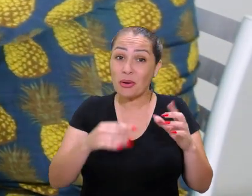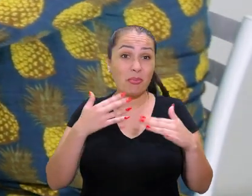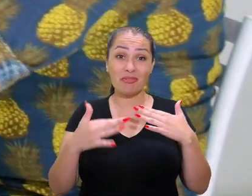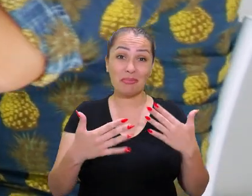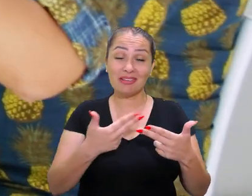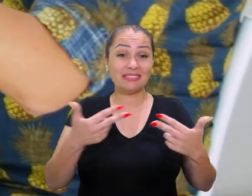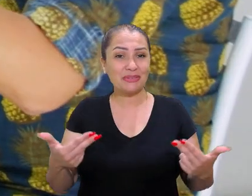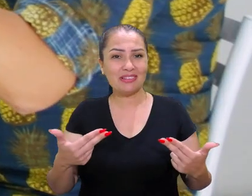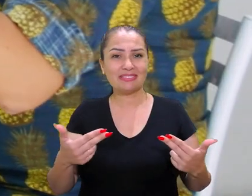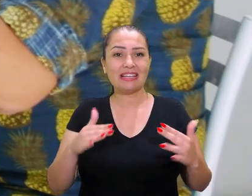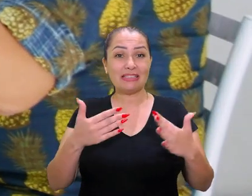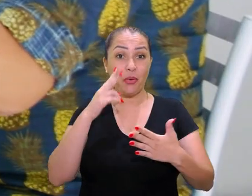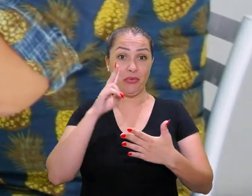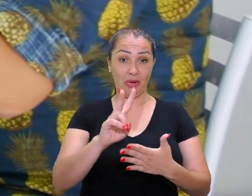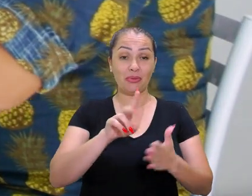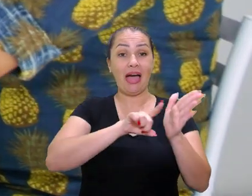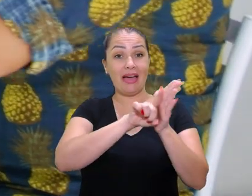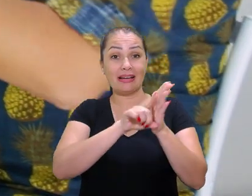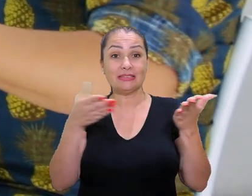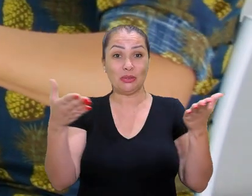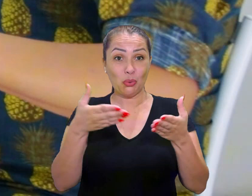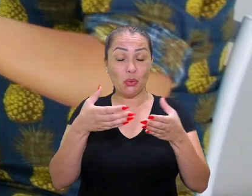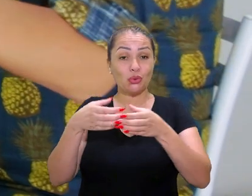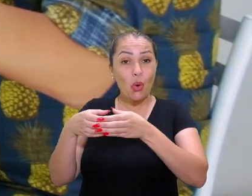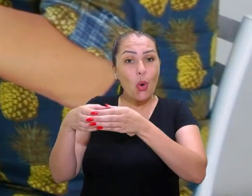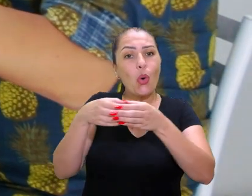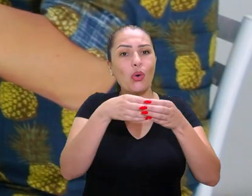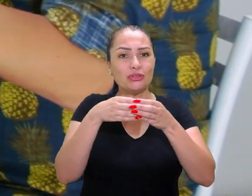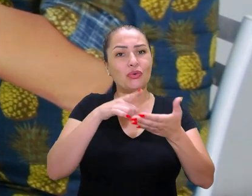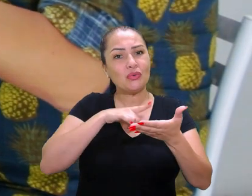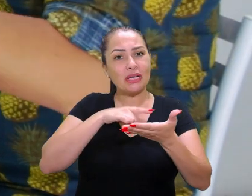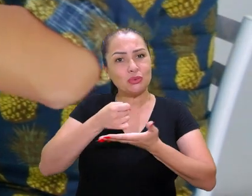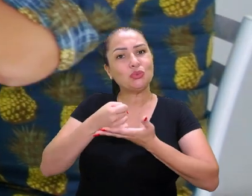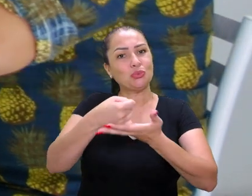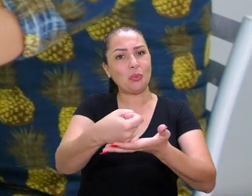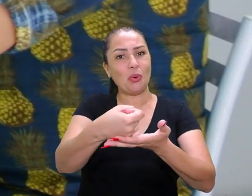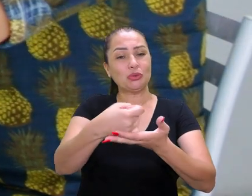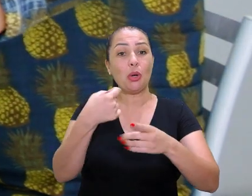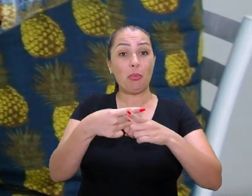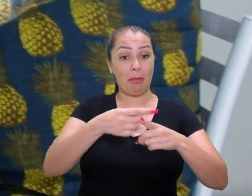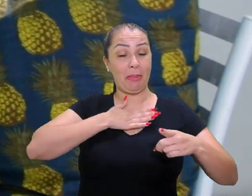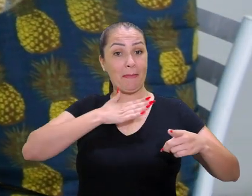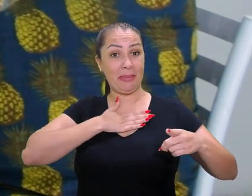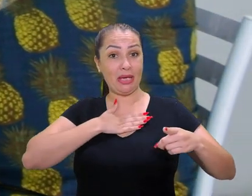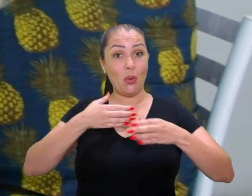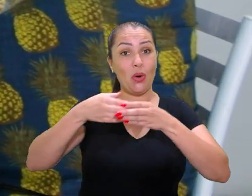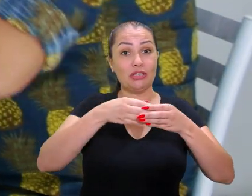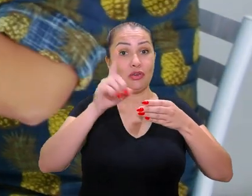coisas. Então você pode ver hoje o coletivo, né, com o suporte, porque para mim o coletivo é uma